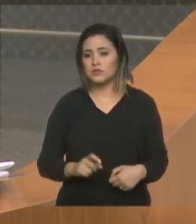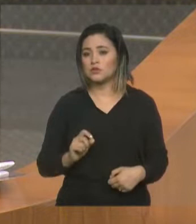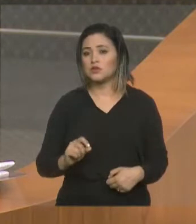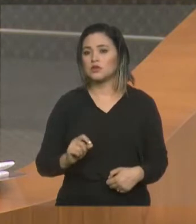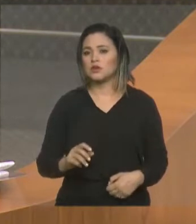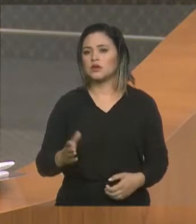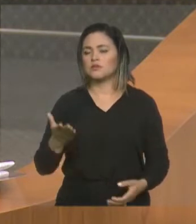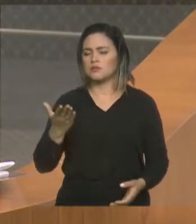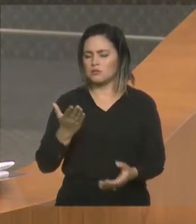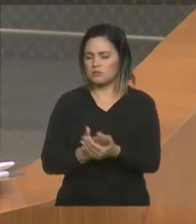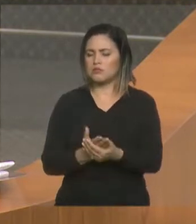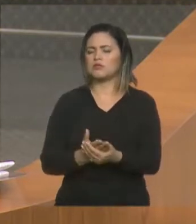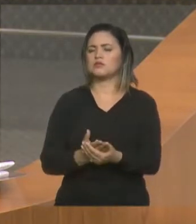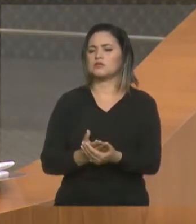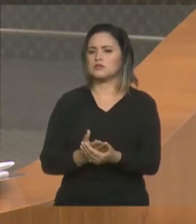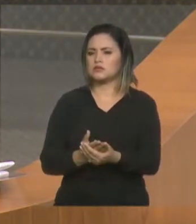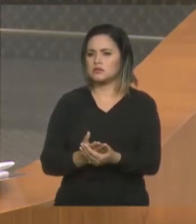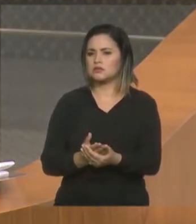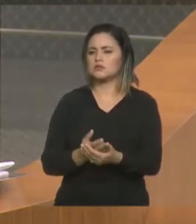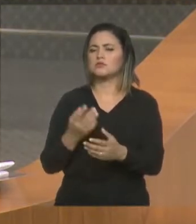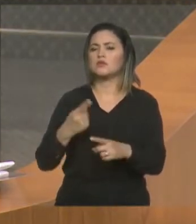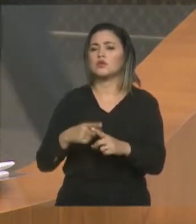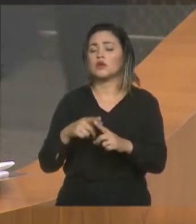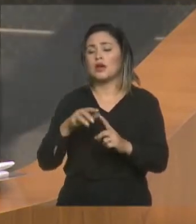por se lá completar do trabalho alheio,